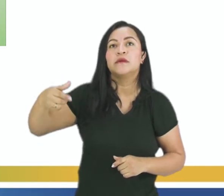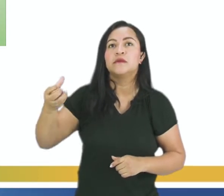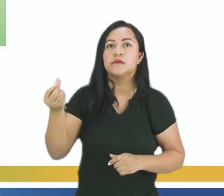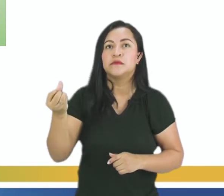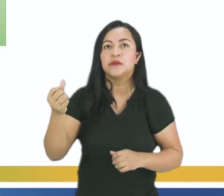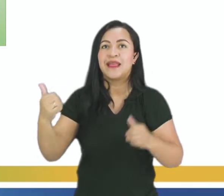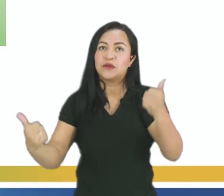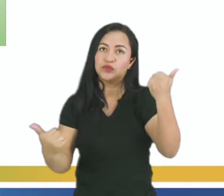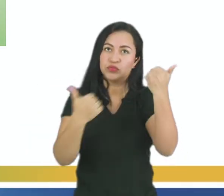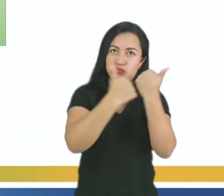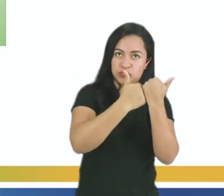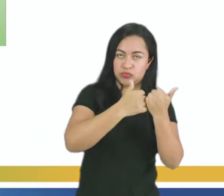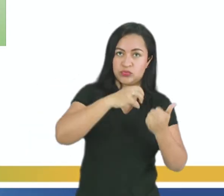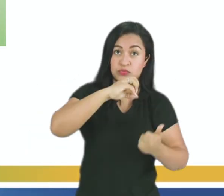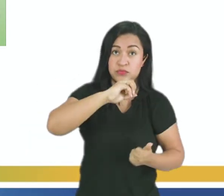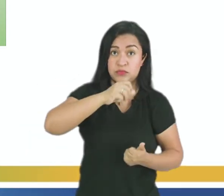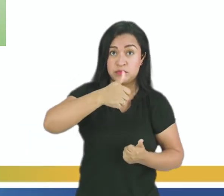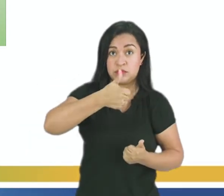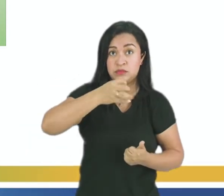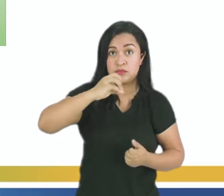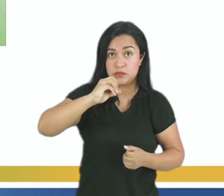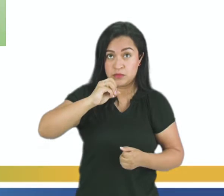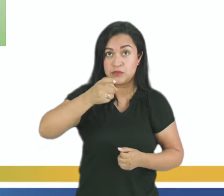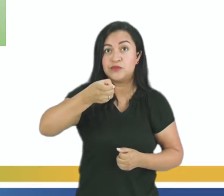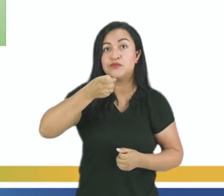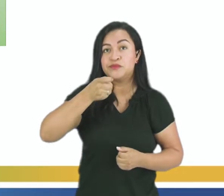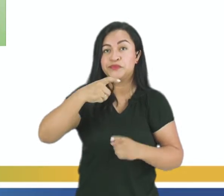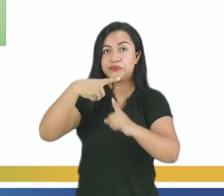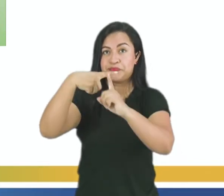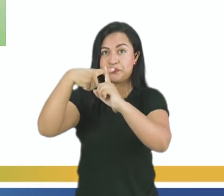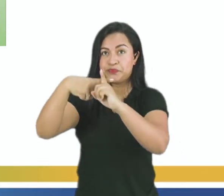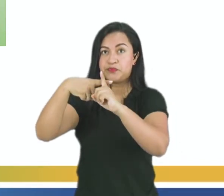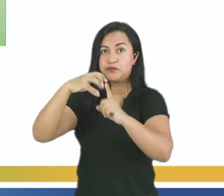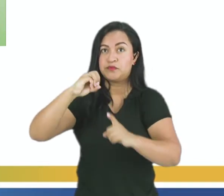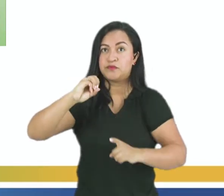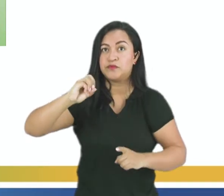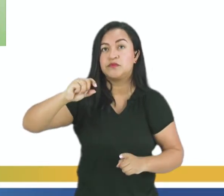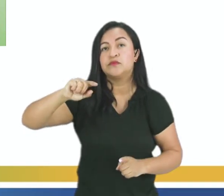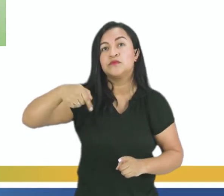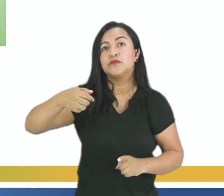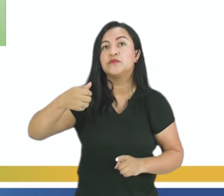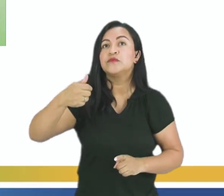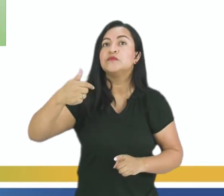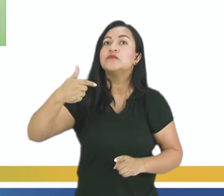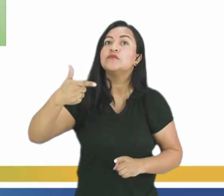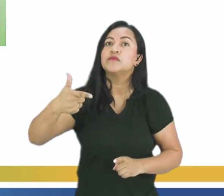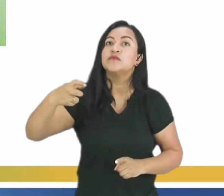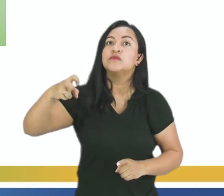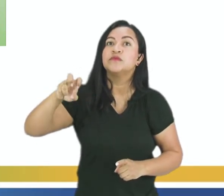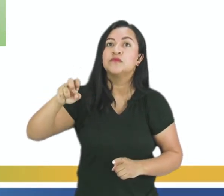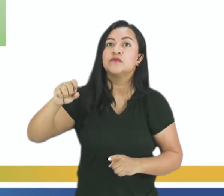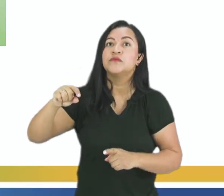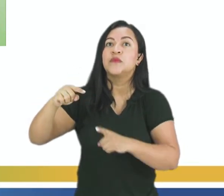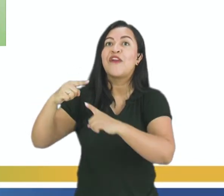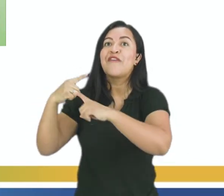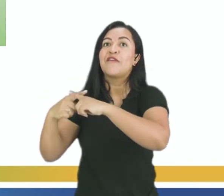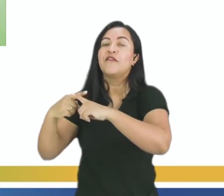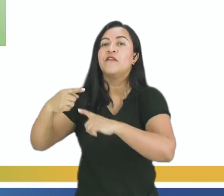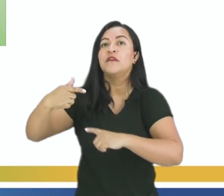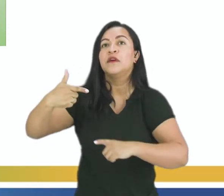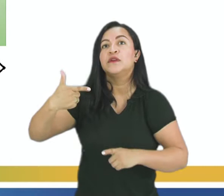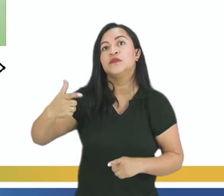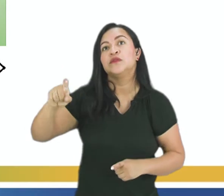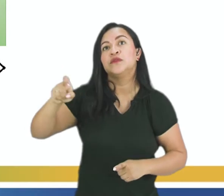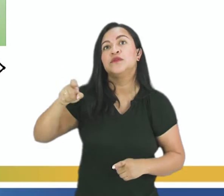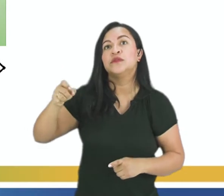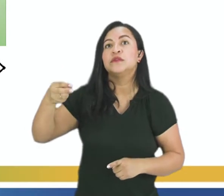y por 2x, temos 0,10x mais 0,25 vezes 2x, que é igual a